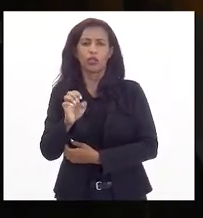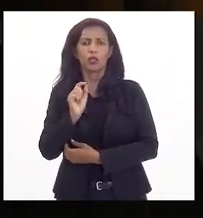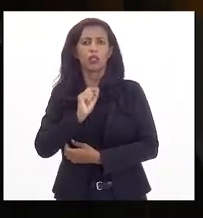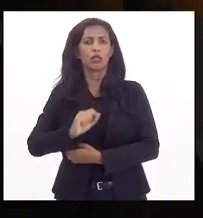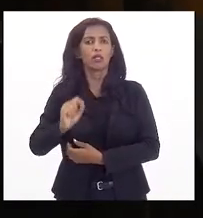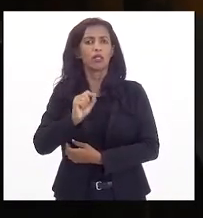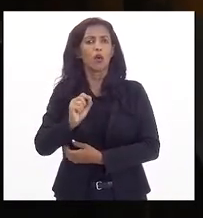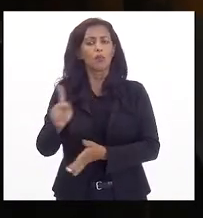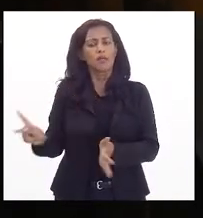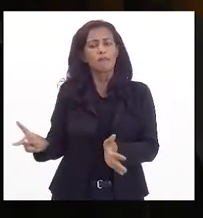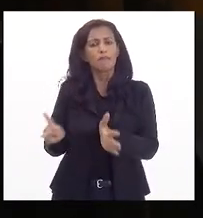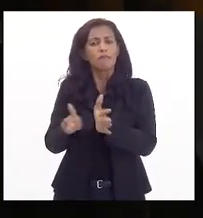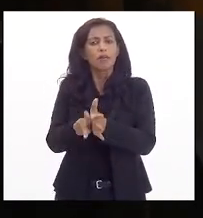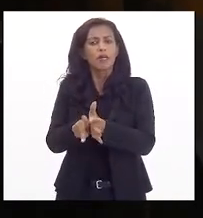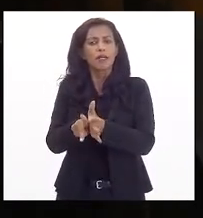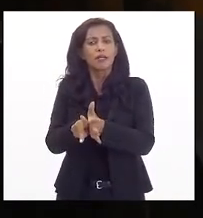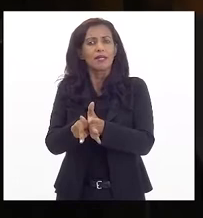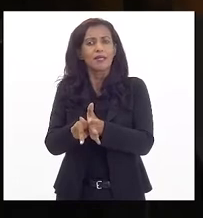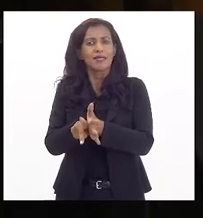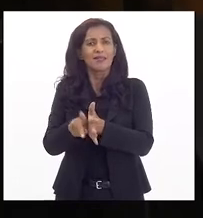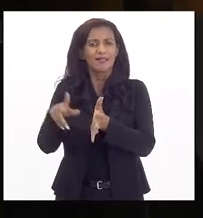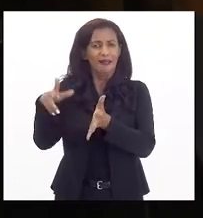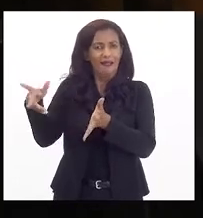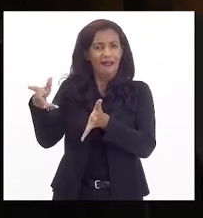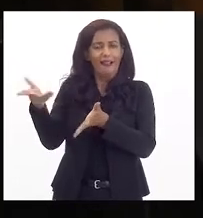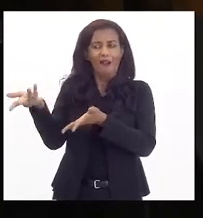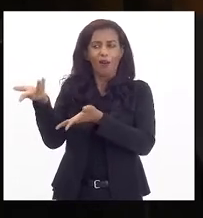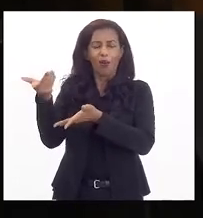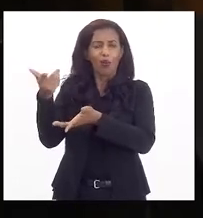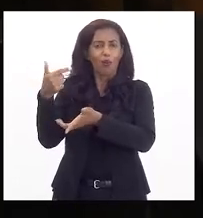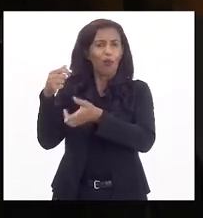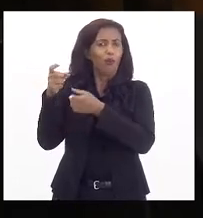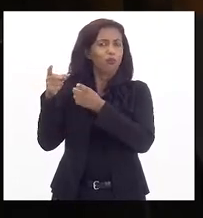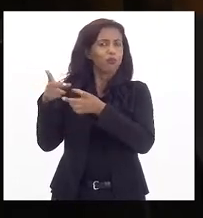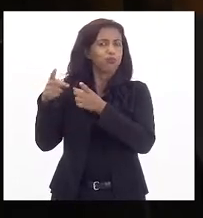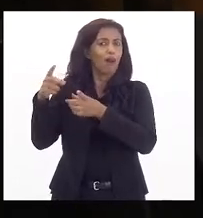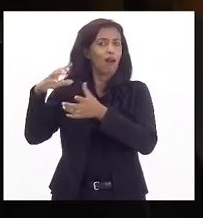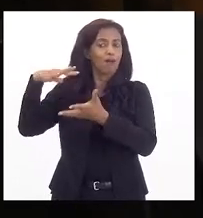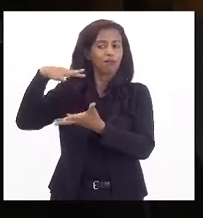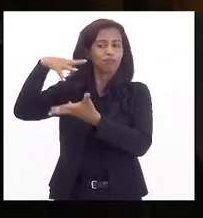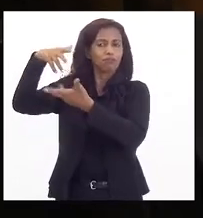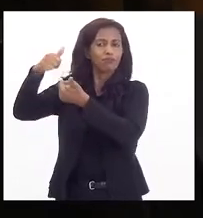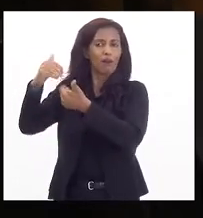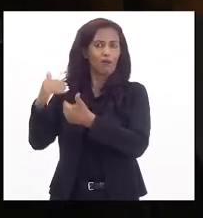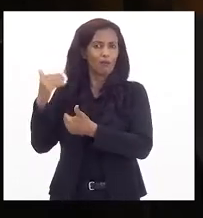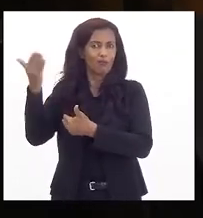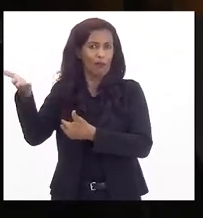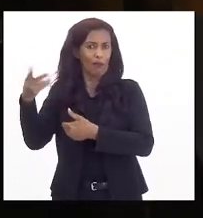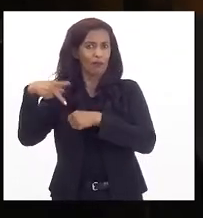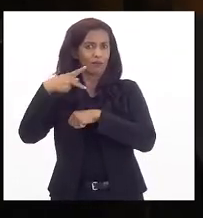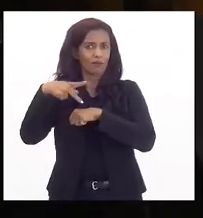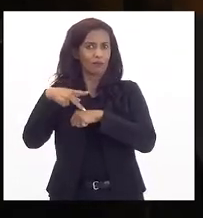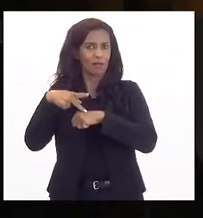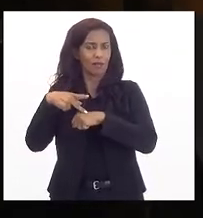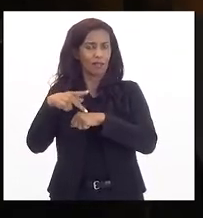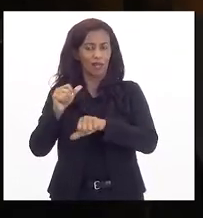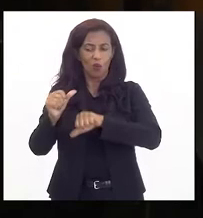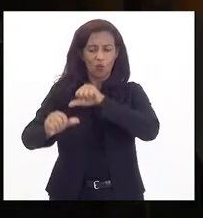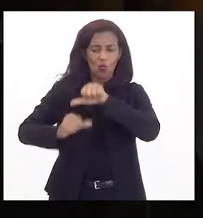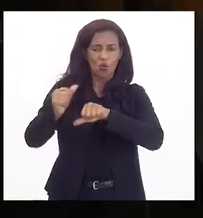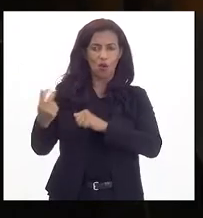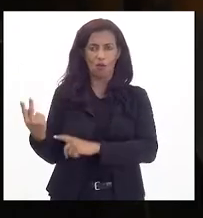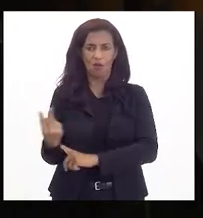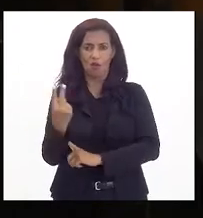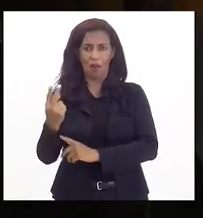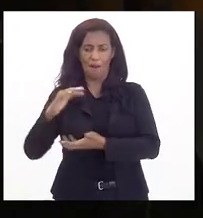ele parte do mercado internacional. E o reajusta os preços, função do preço